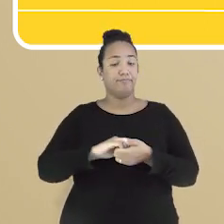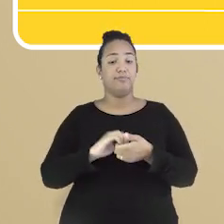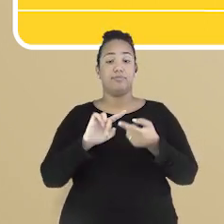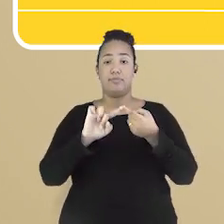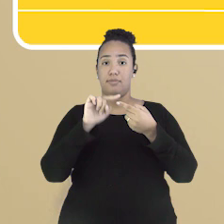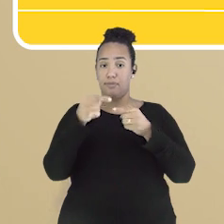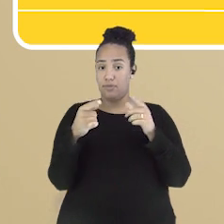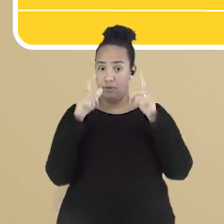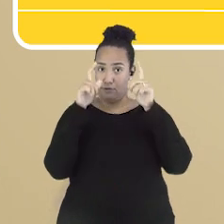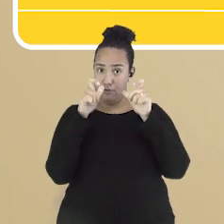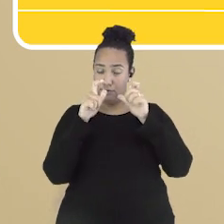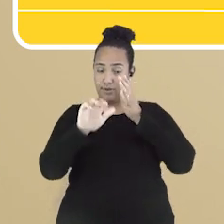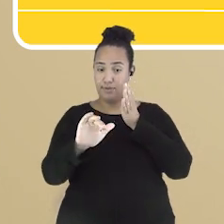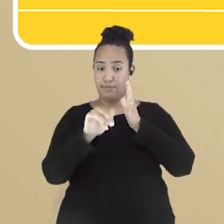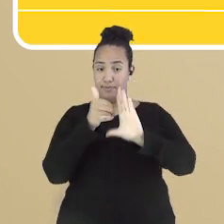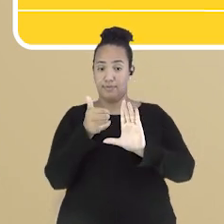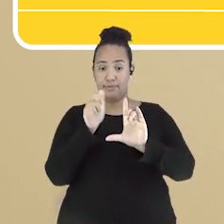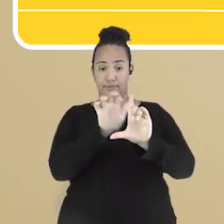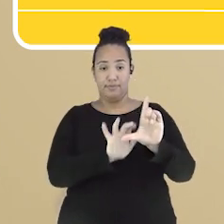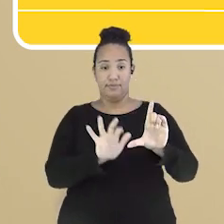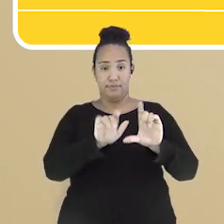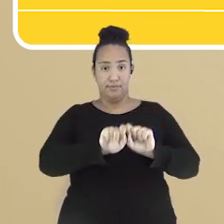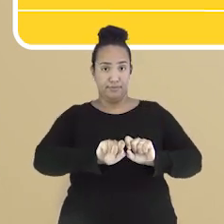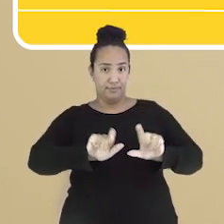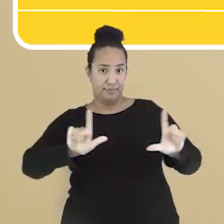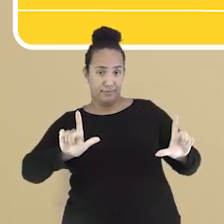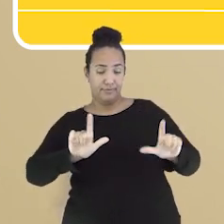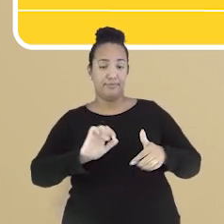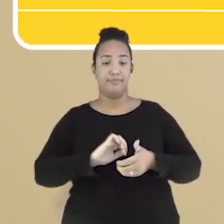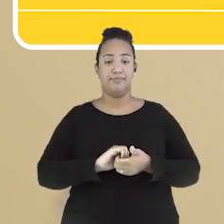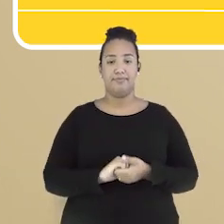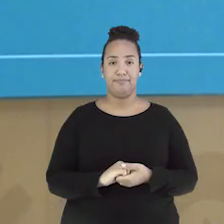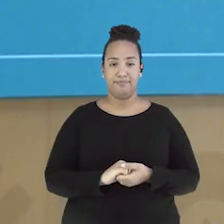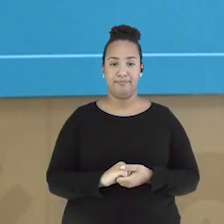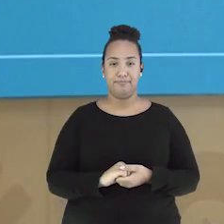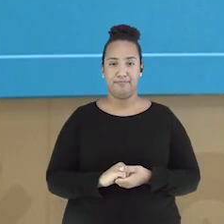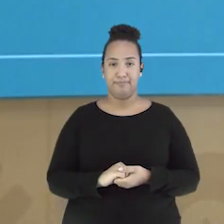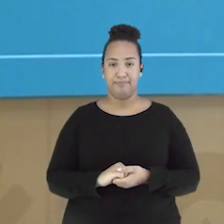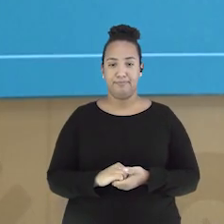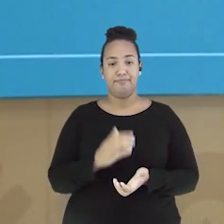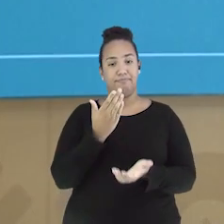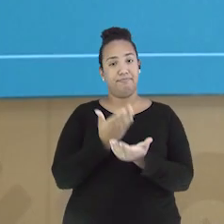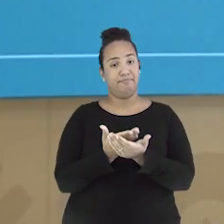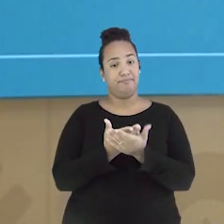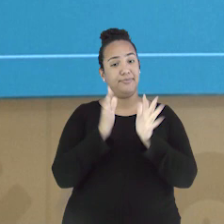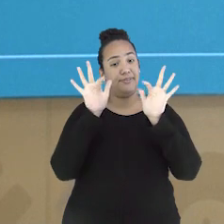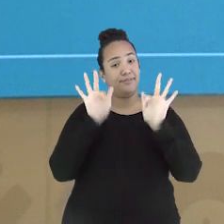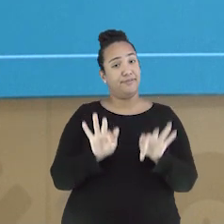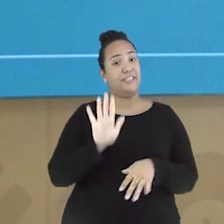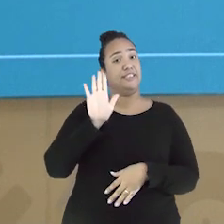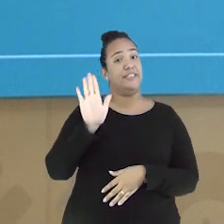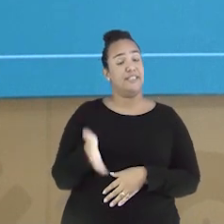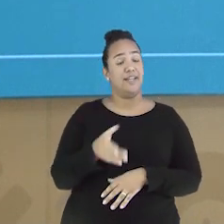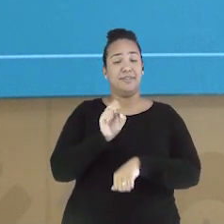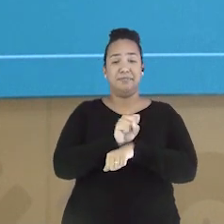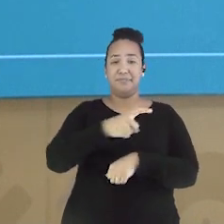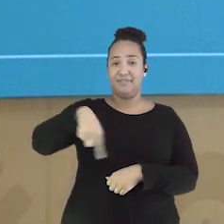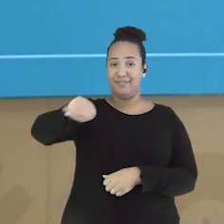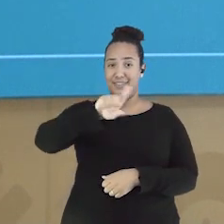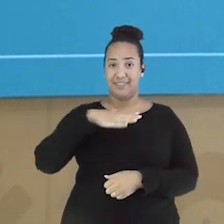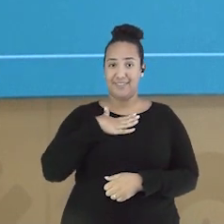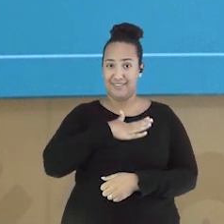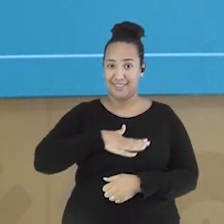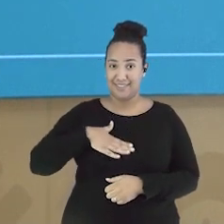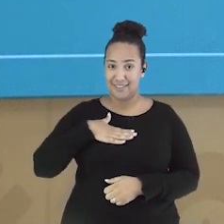é só tirar uma foto e enviar para esse QR Code que aparece aí na sua tela. Nossa aula vai ficando por aqui. Espero que